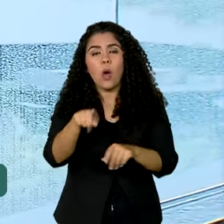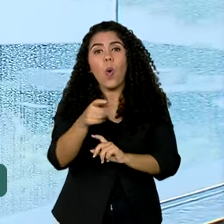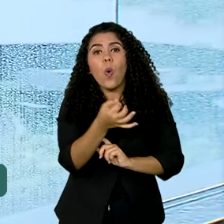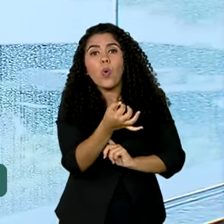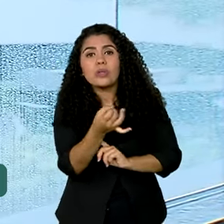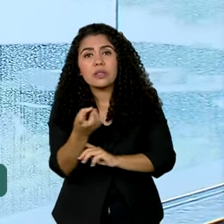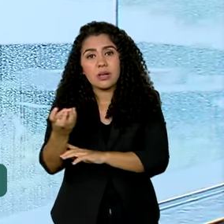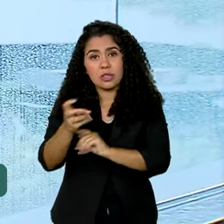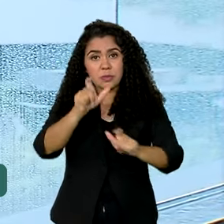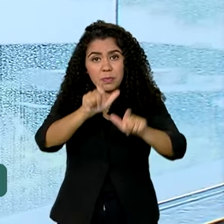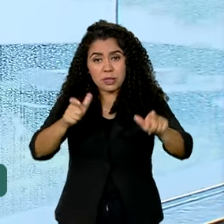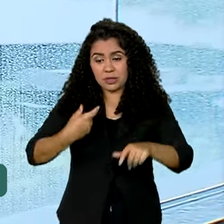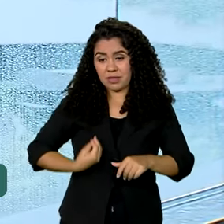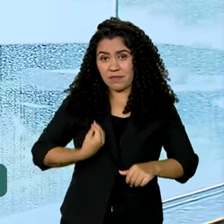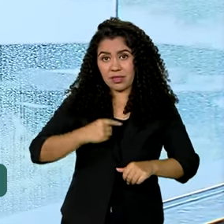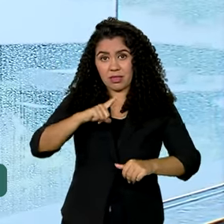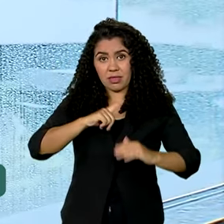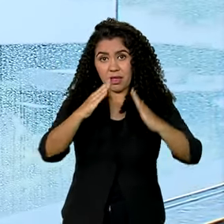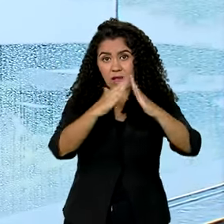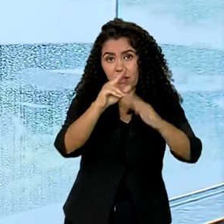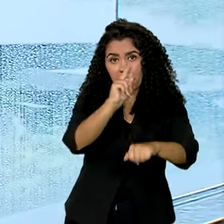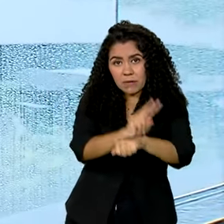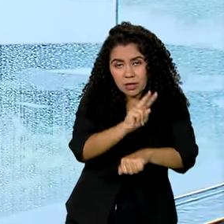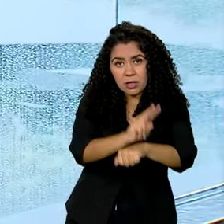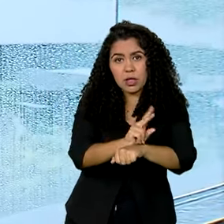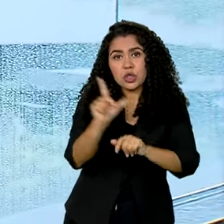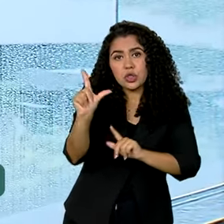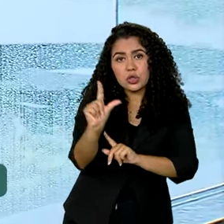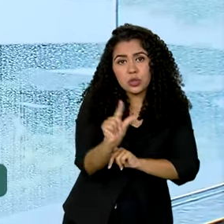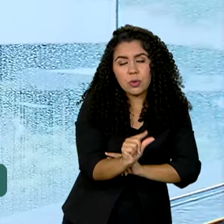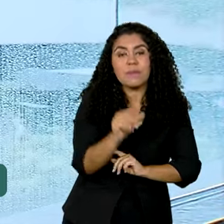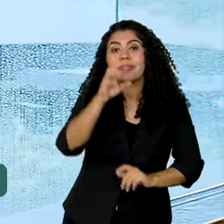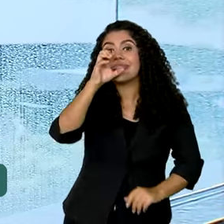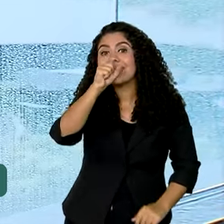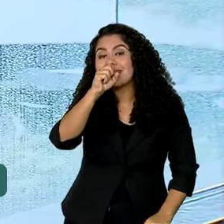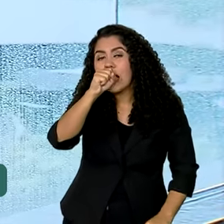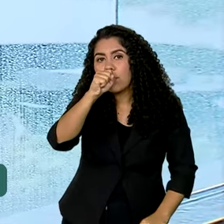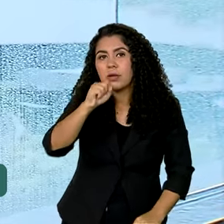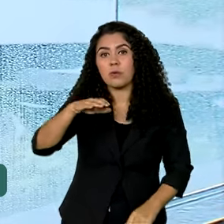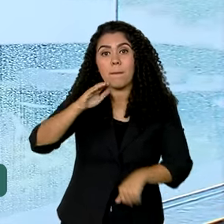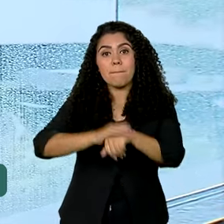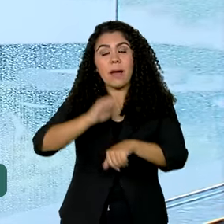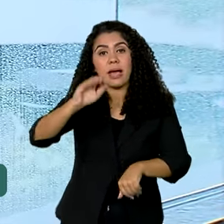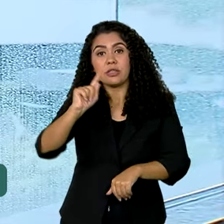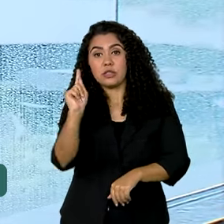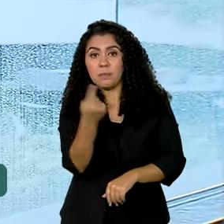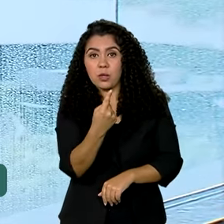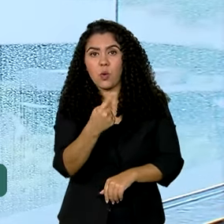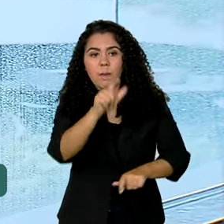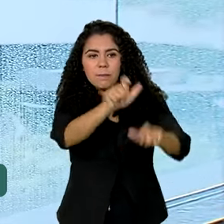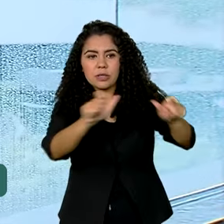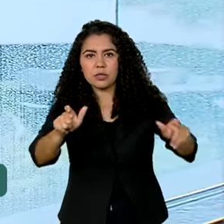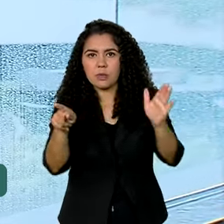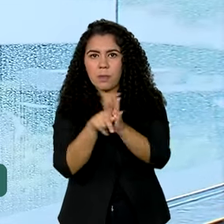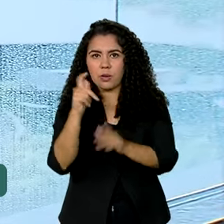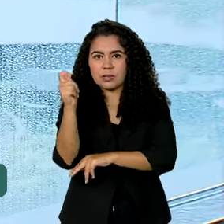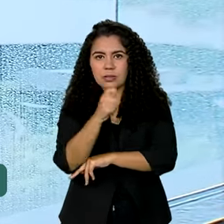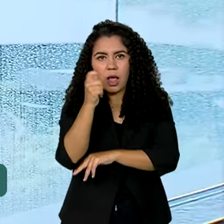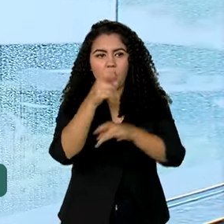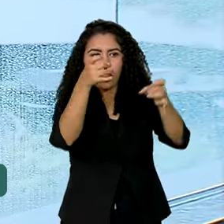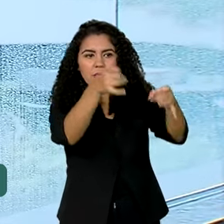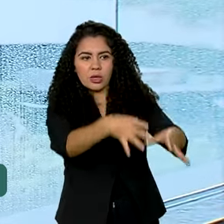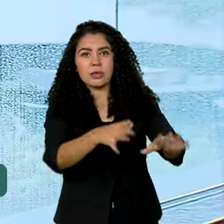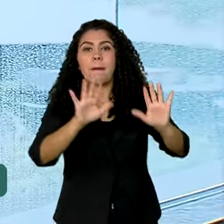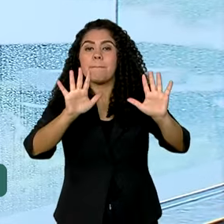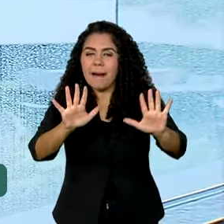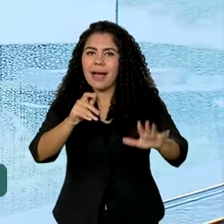de pessoas em abrigos. Só no sábado, mais de 1.000 gaúchos deixaram esses locais. Ainda assim, são